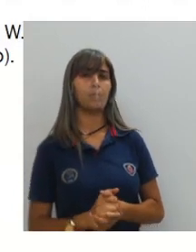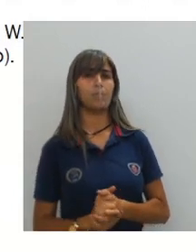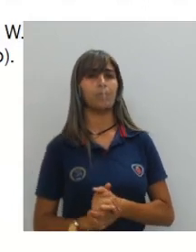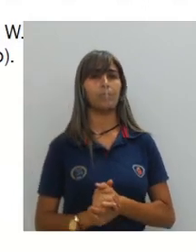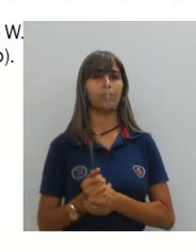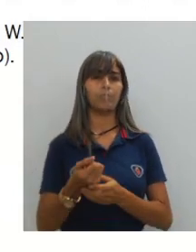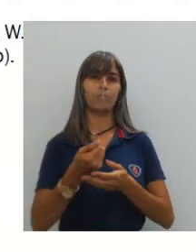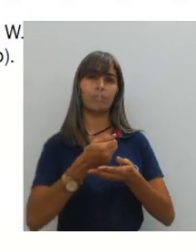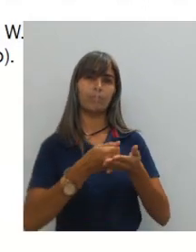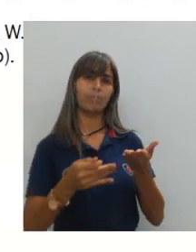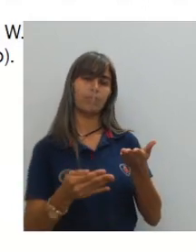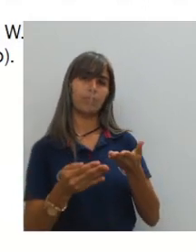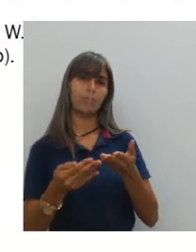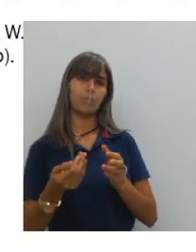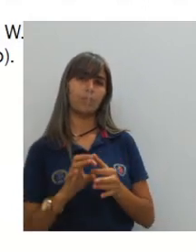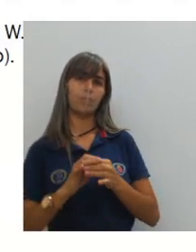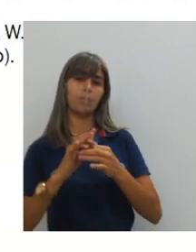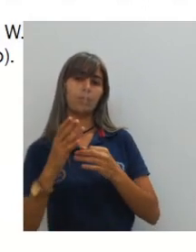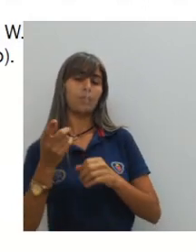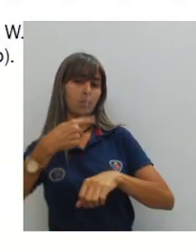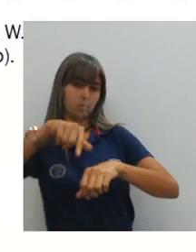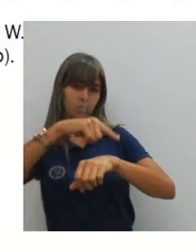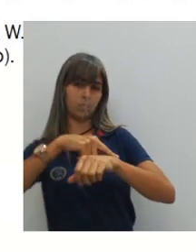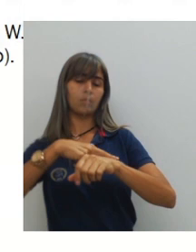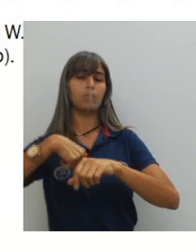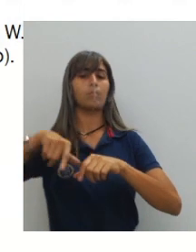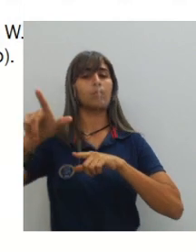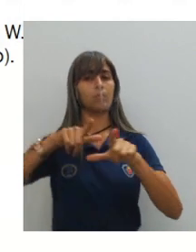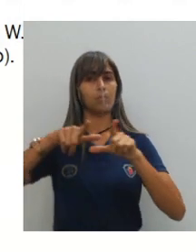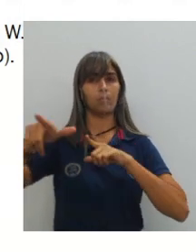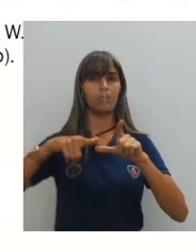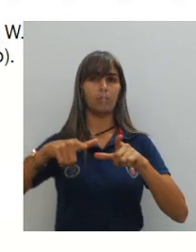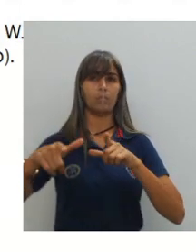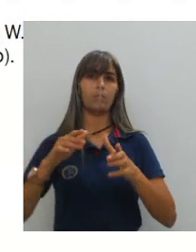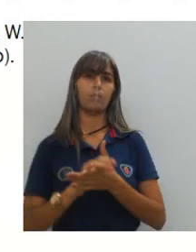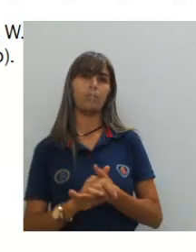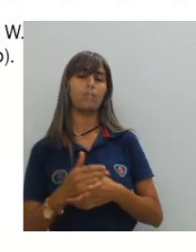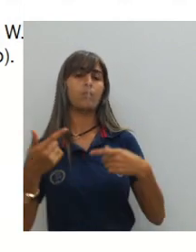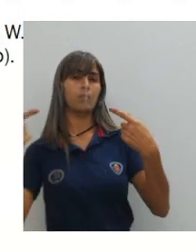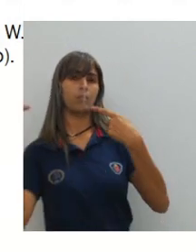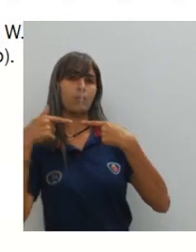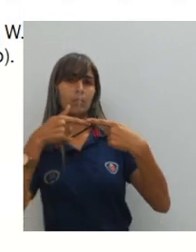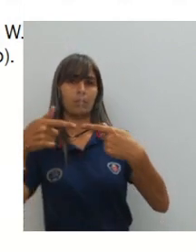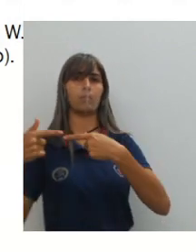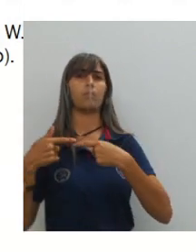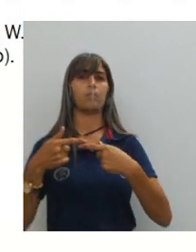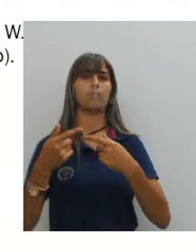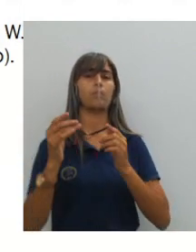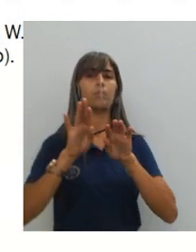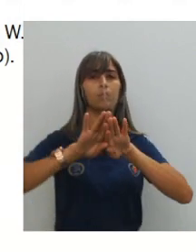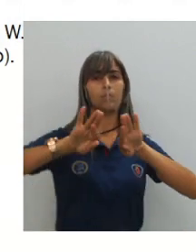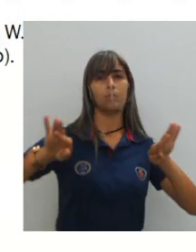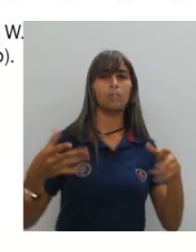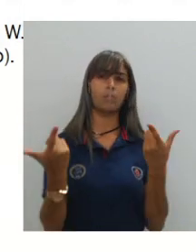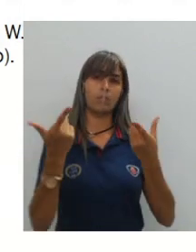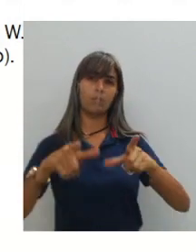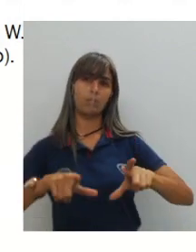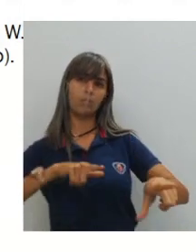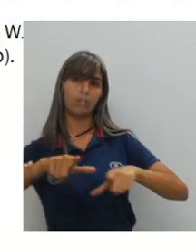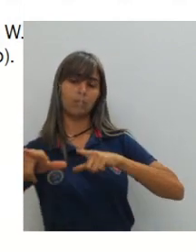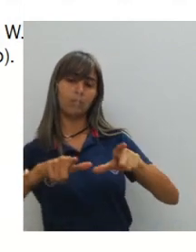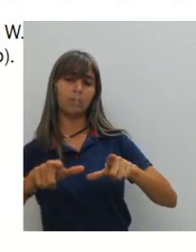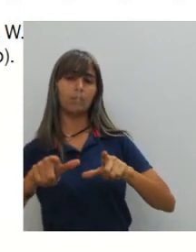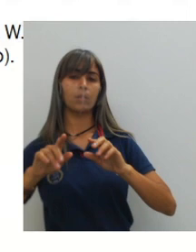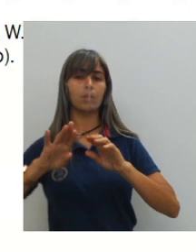da flexibilização do tempo de trabalho é a sutileza cada vez maior das fronteiras que separam o espaço de trabalho e